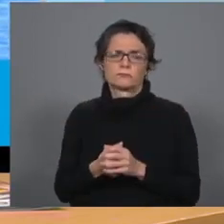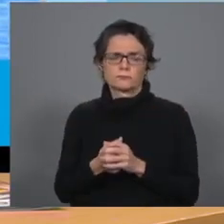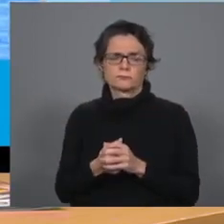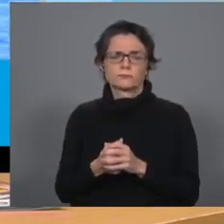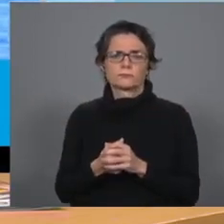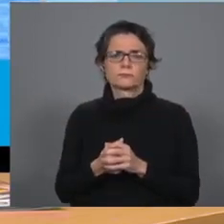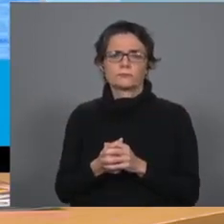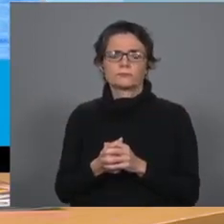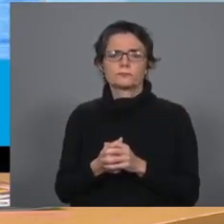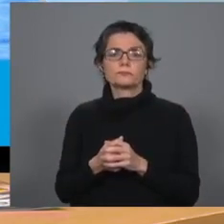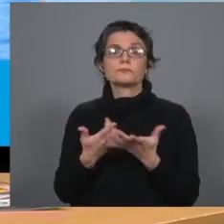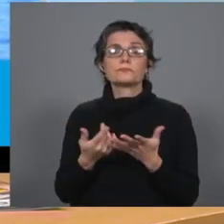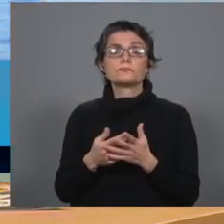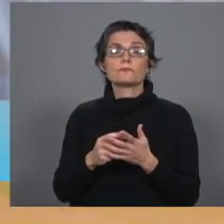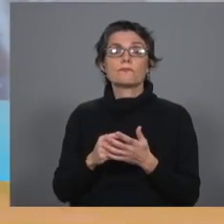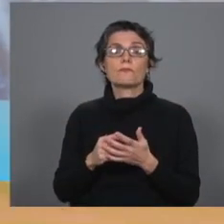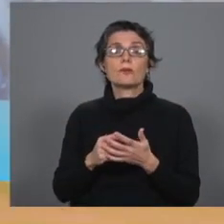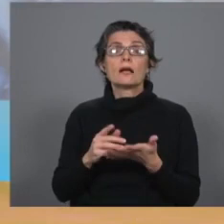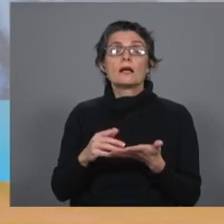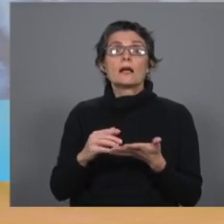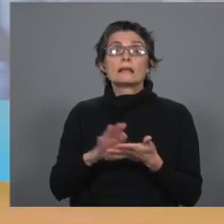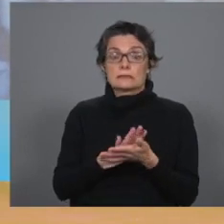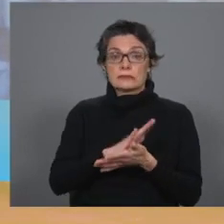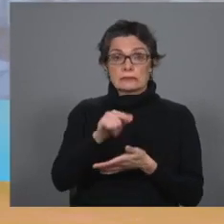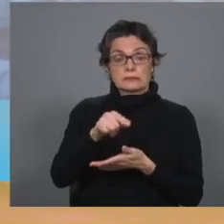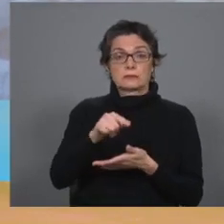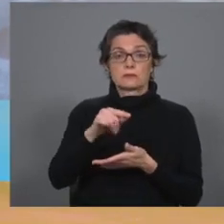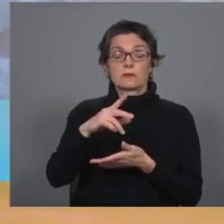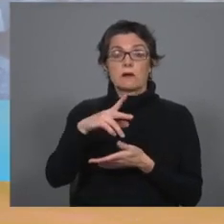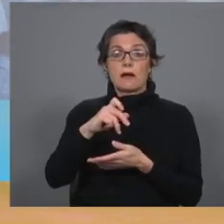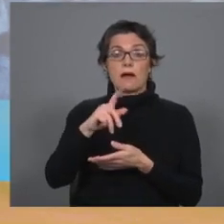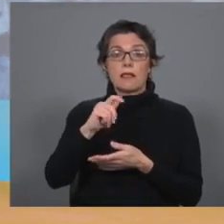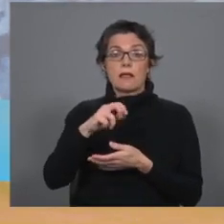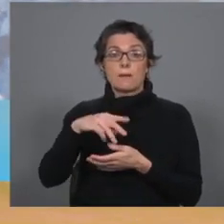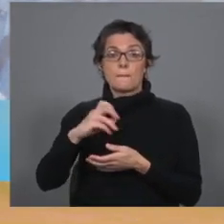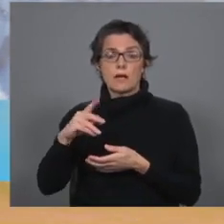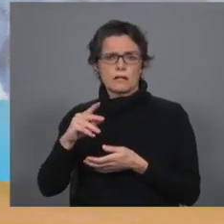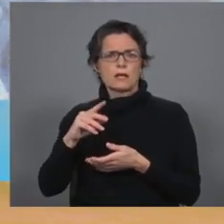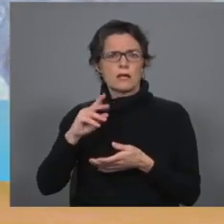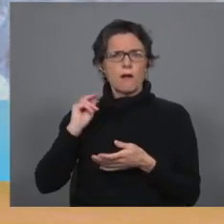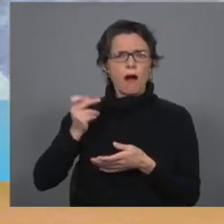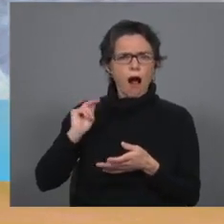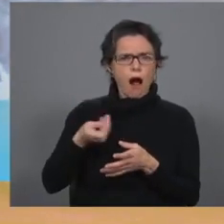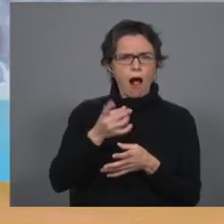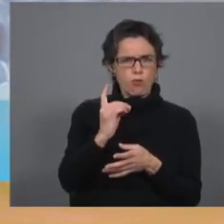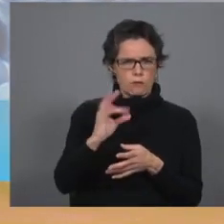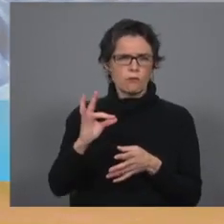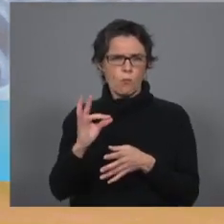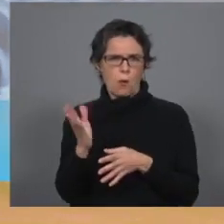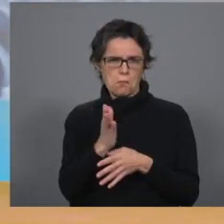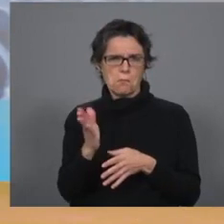Jesus. A revista Alemar é assim há mais de 60 anos, não é? Exatamente, há 64. Há 64